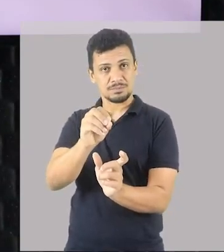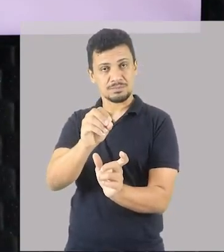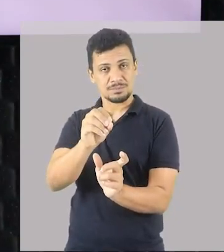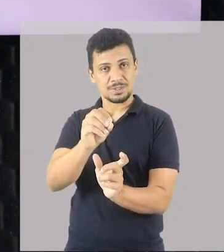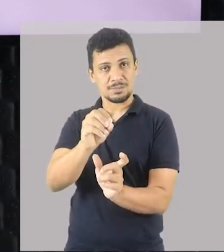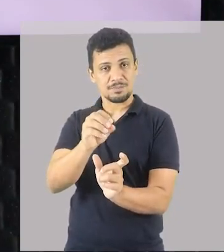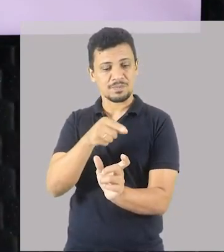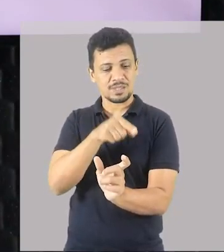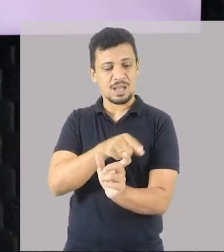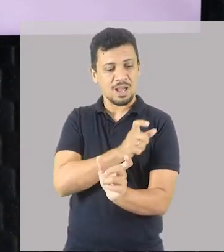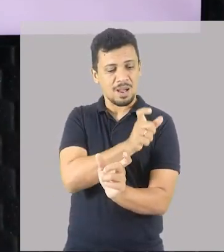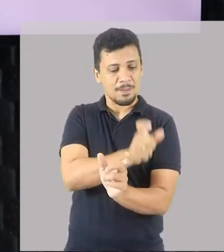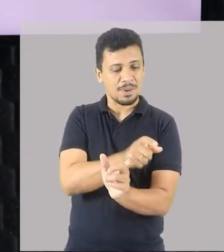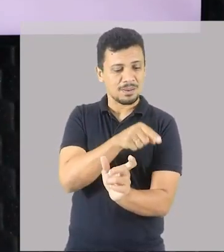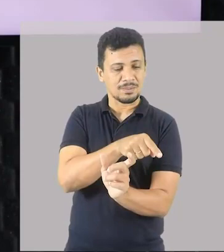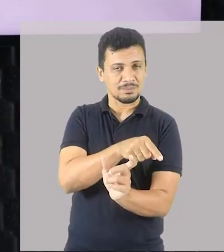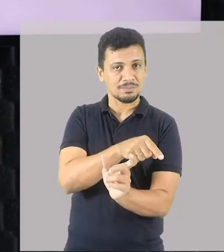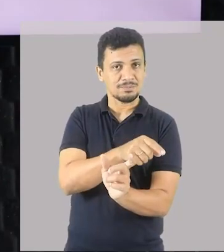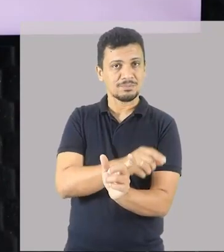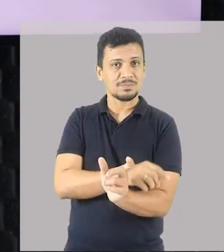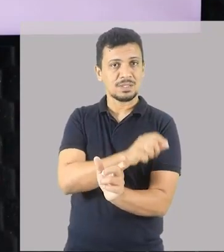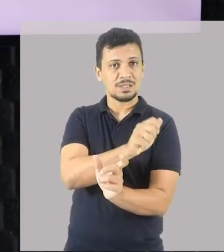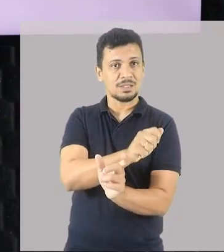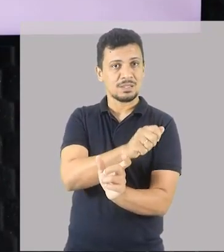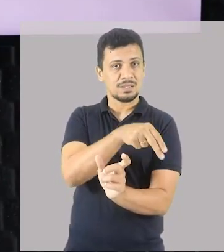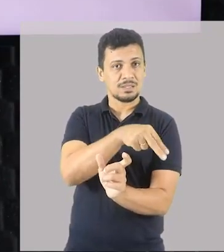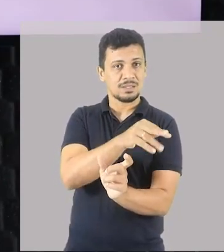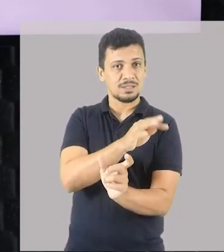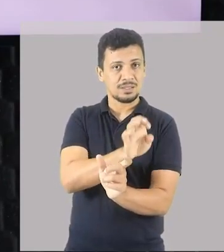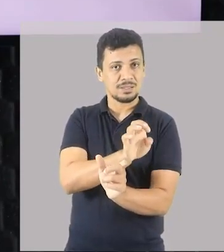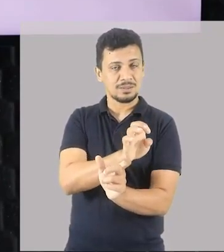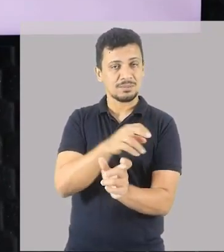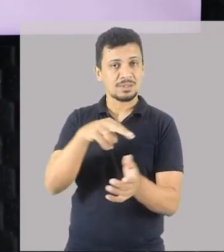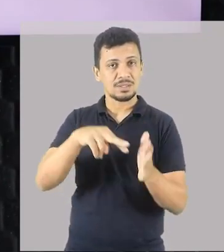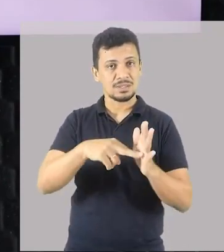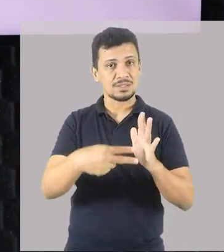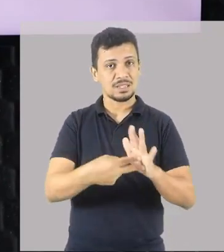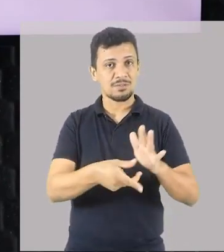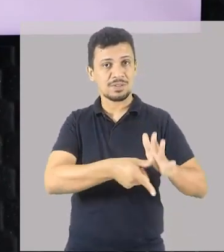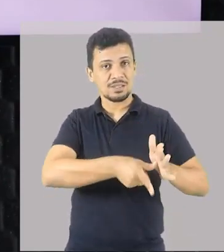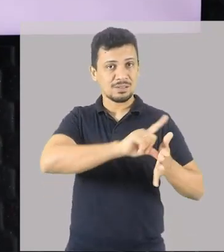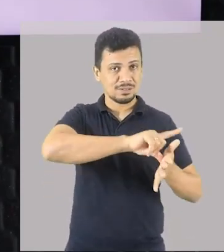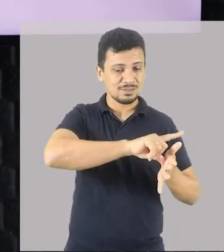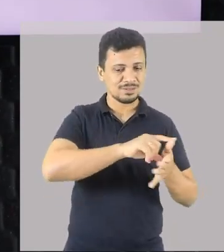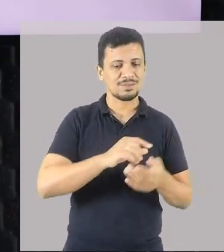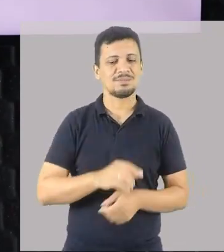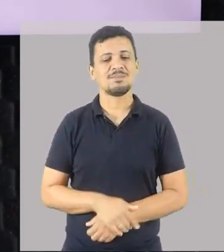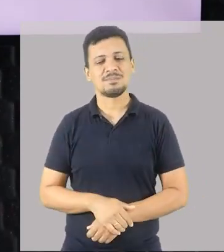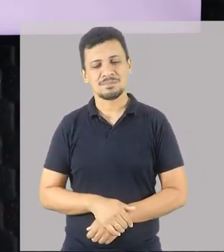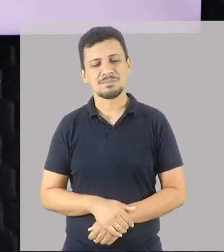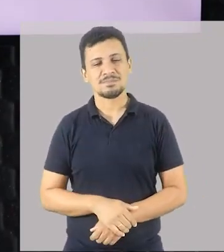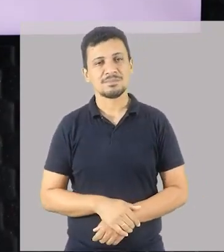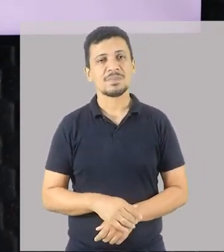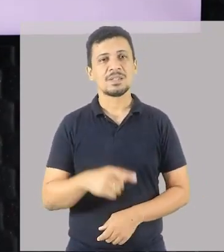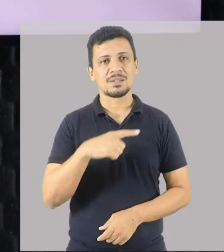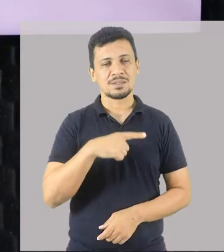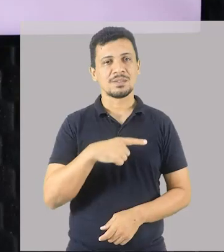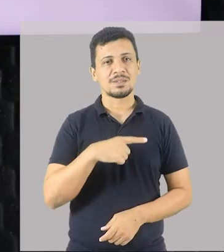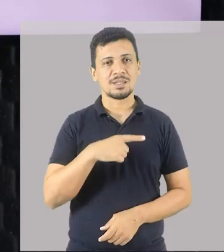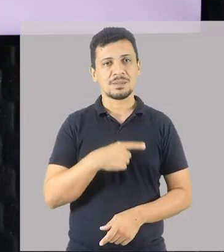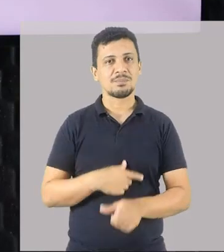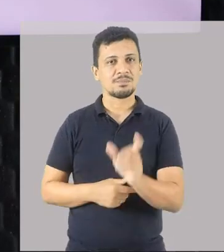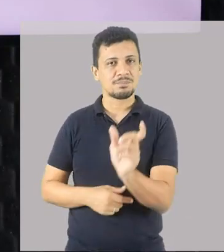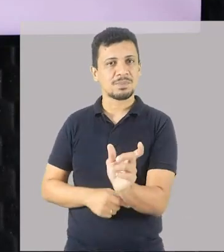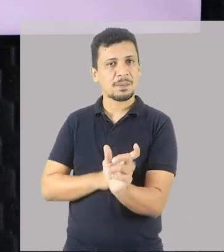radical da palavra primitiva e coloco o prefixo ante, que significa anterioridade. Então, nesse caso, eu tenho